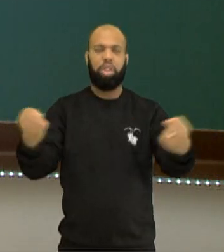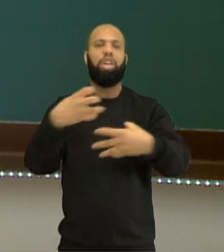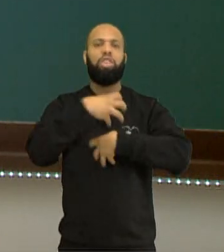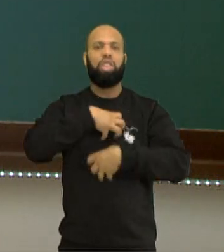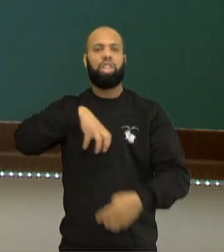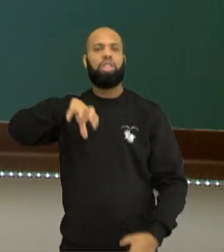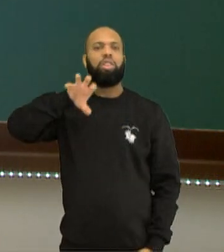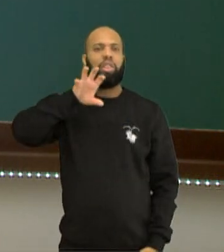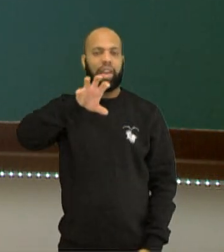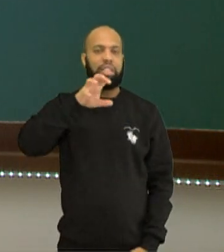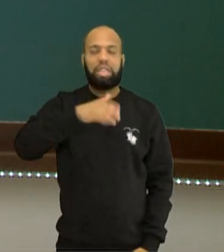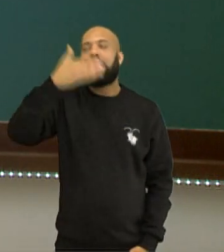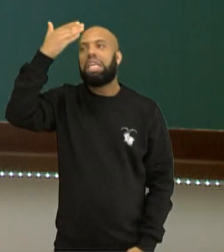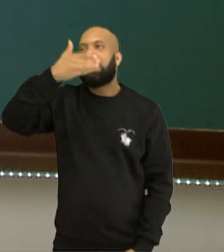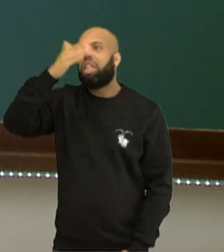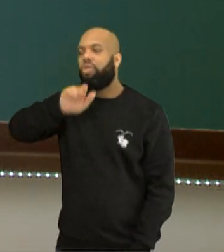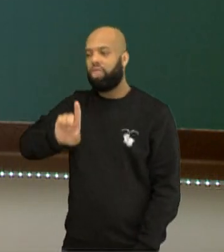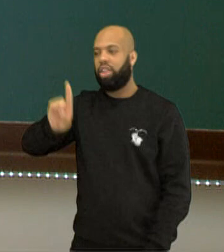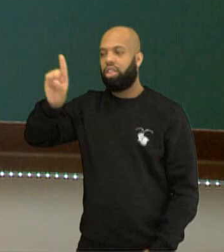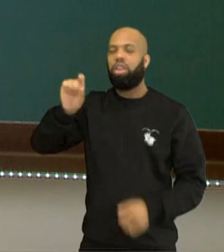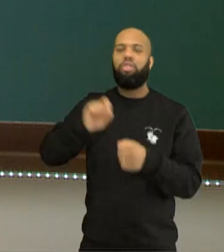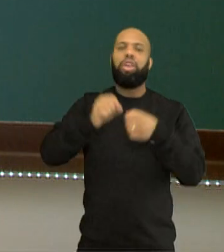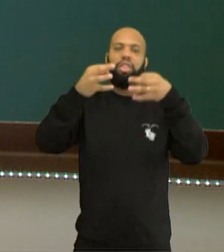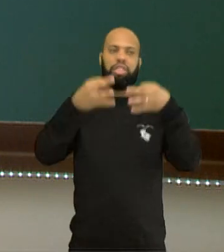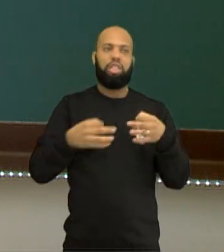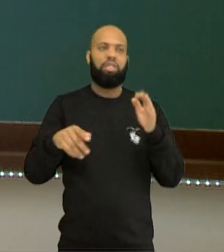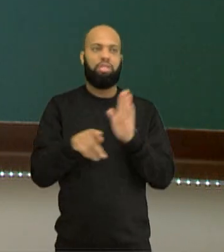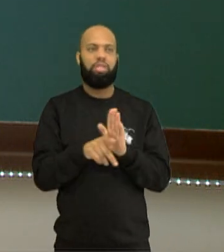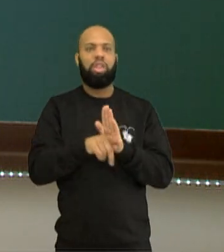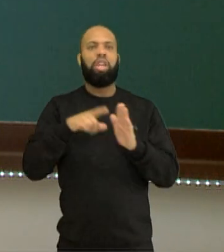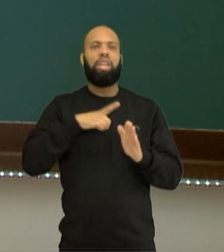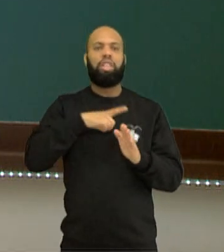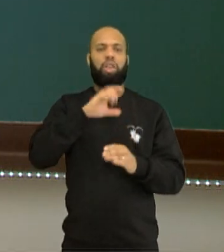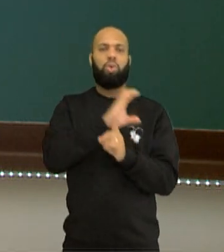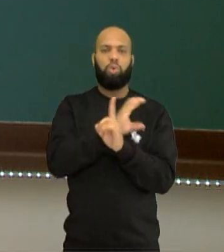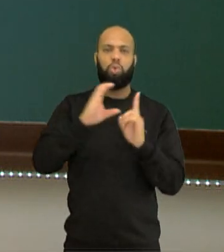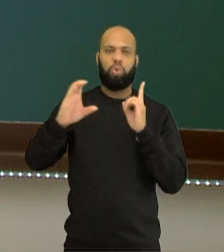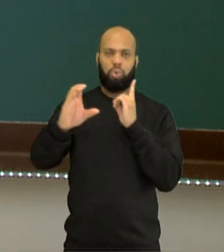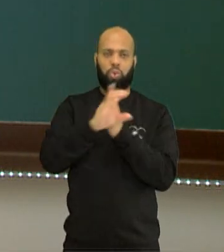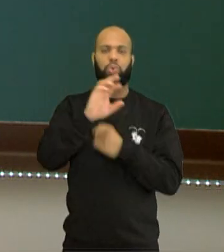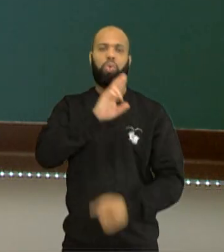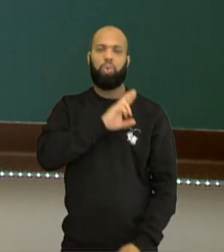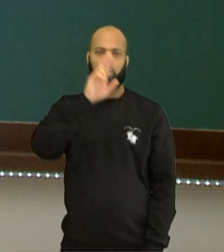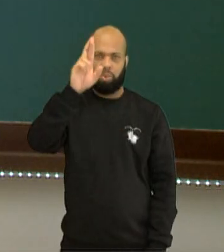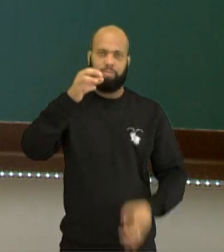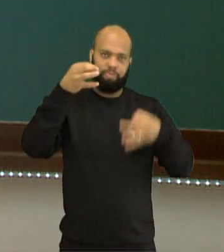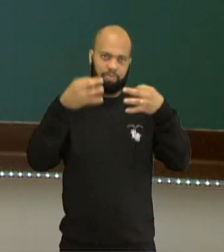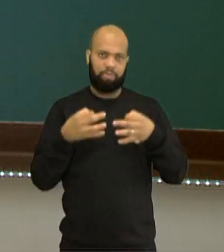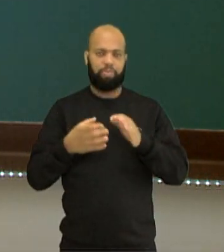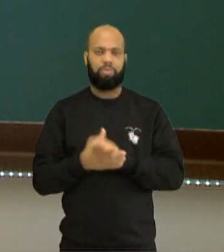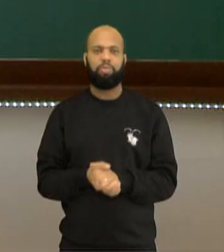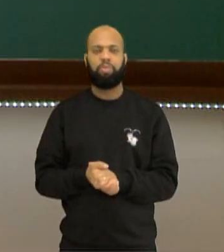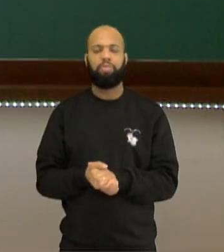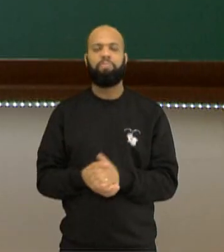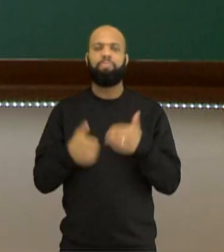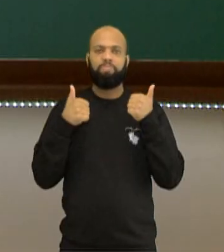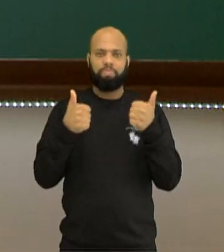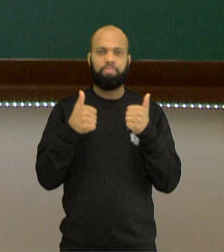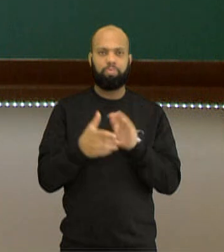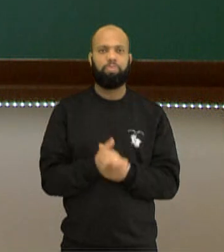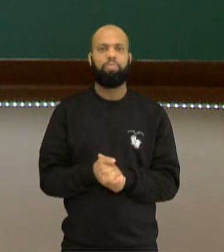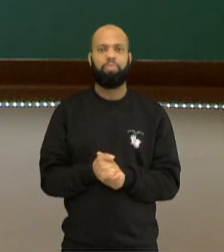os deuses e faria o que era certo para que tivesse o rito com grande exatidão. Ok,